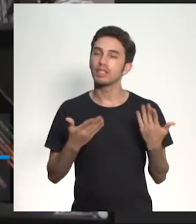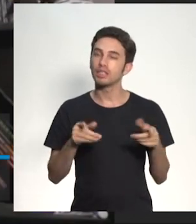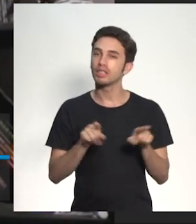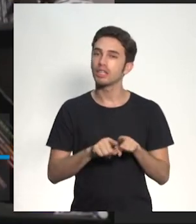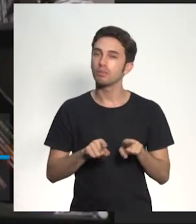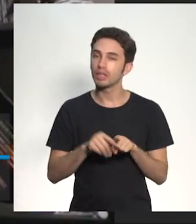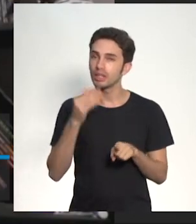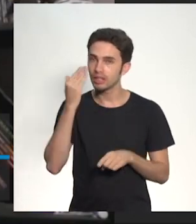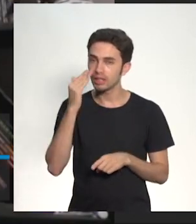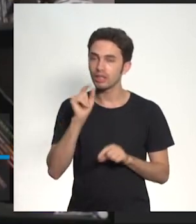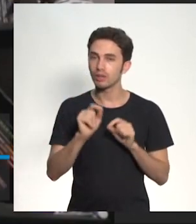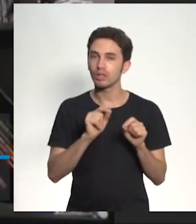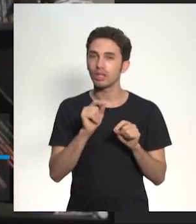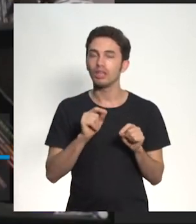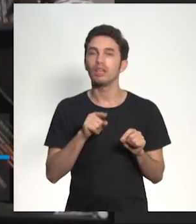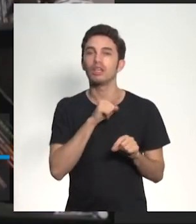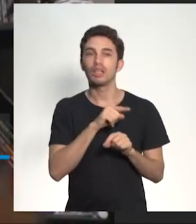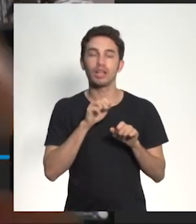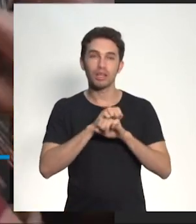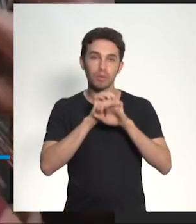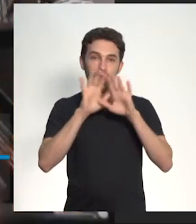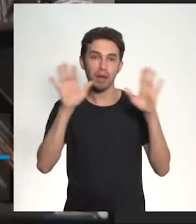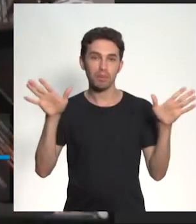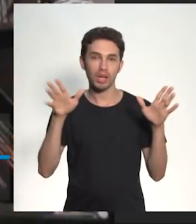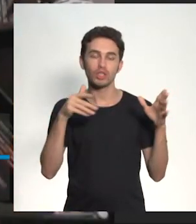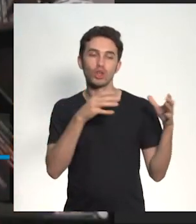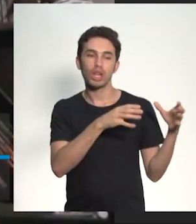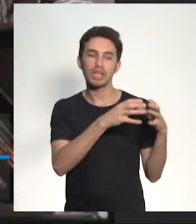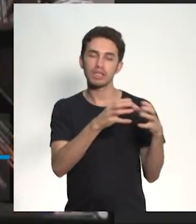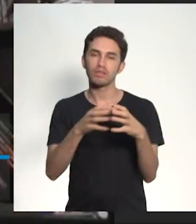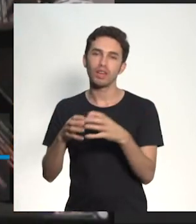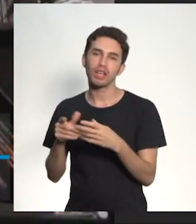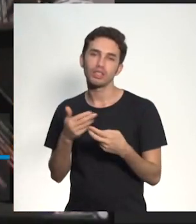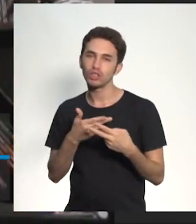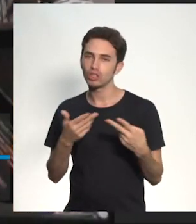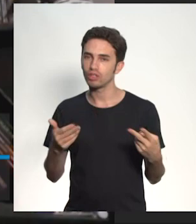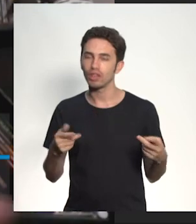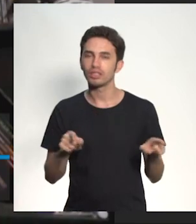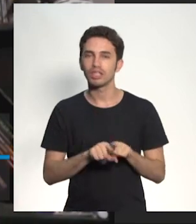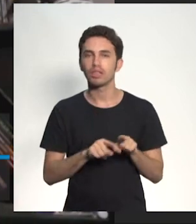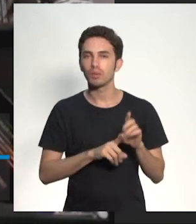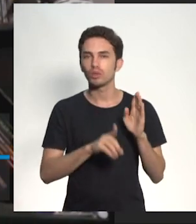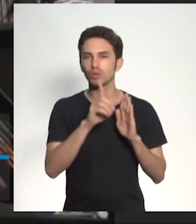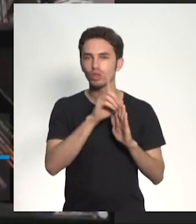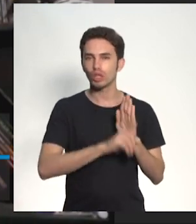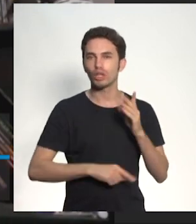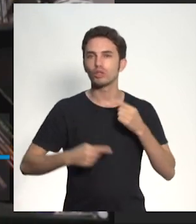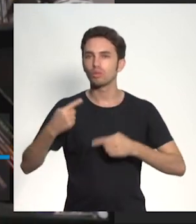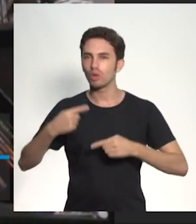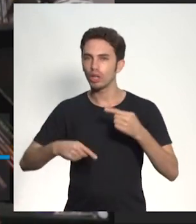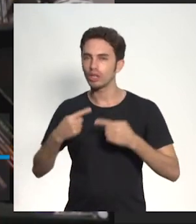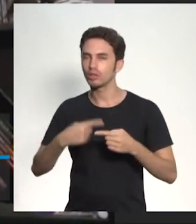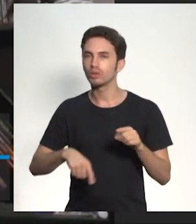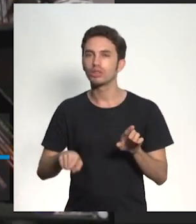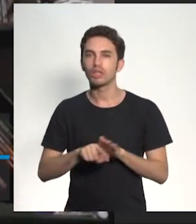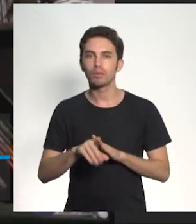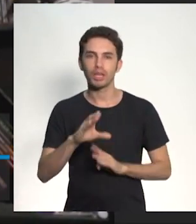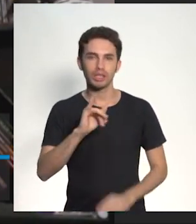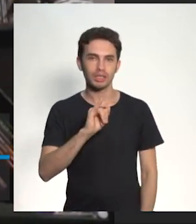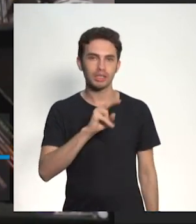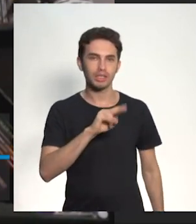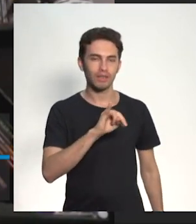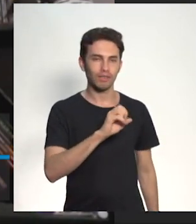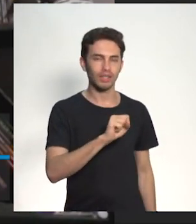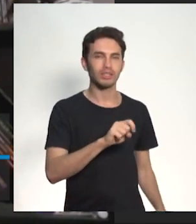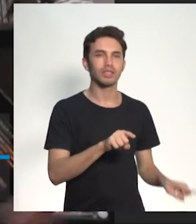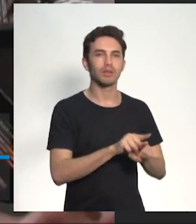também tem que entender que ele abrange muitas outras esferas, que são também os nossos direitos políticos, tanto civis quanto sociais,